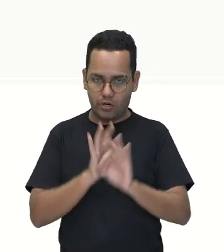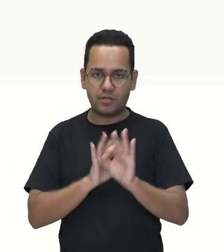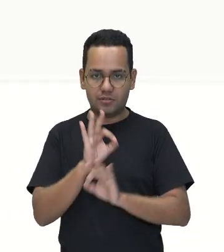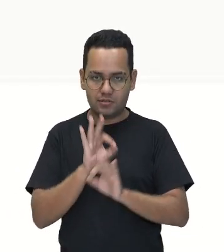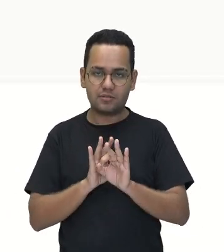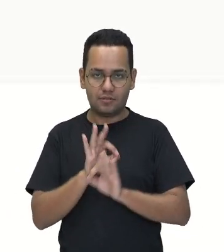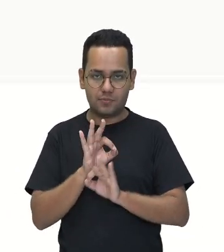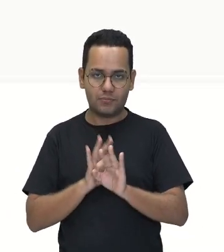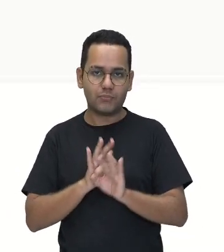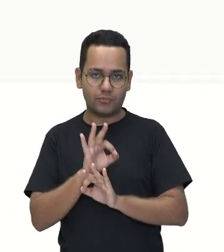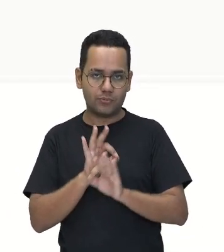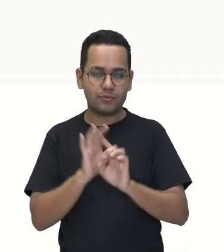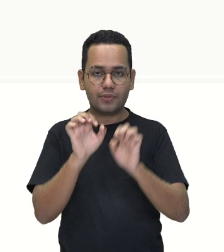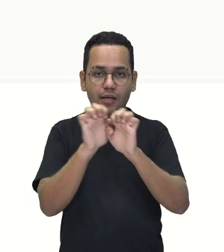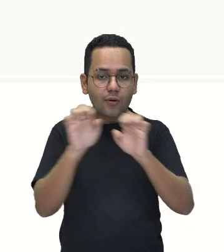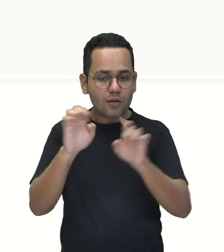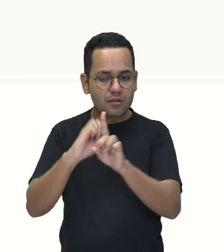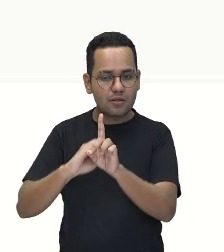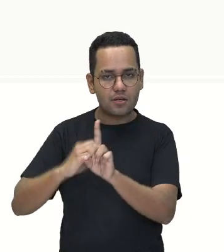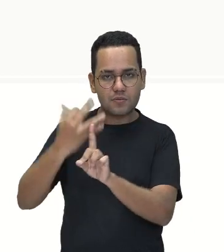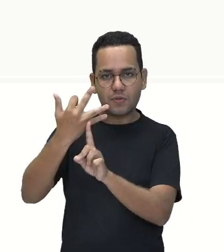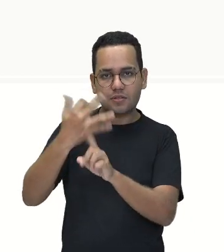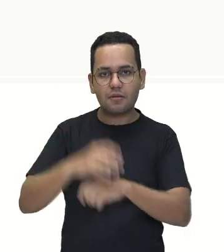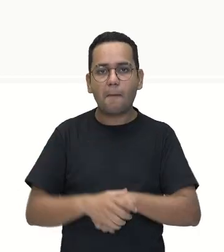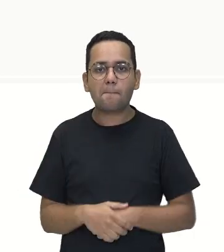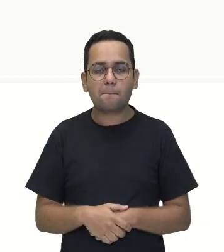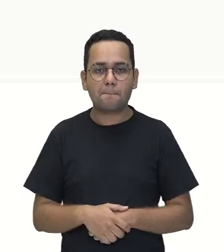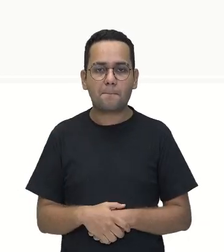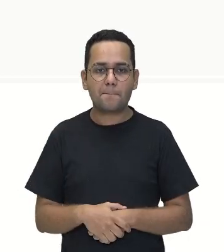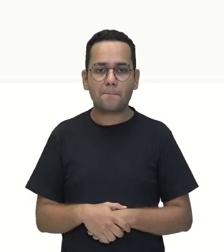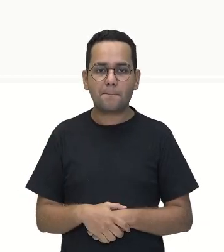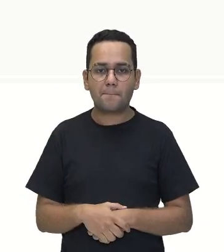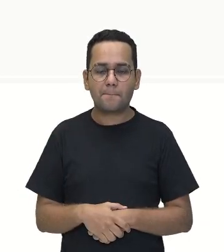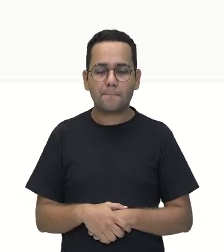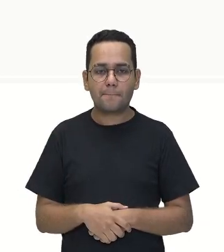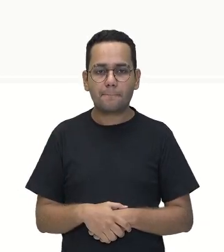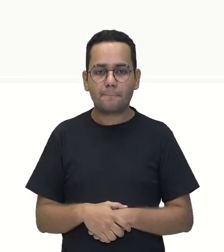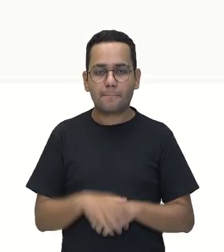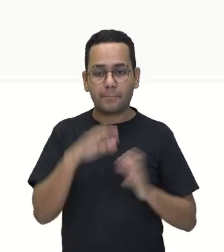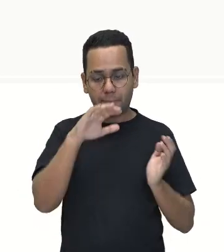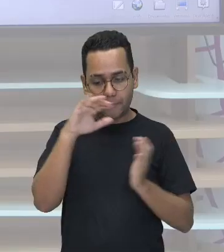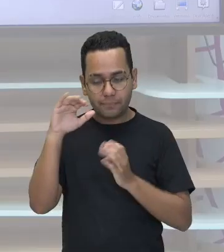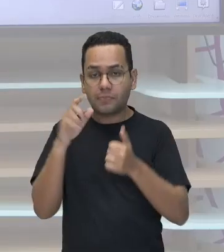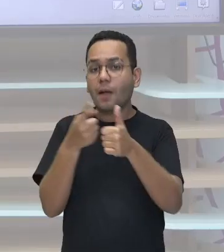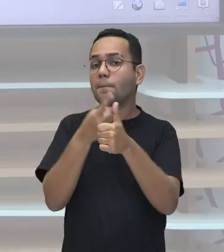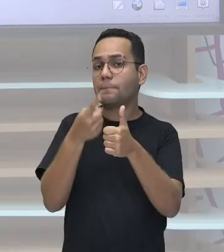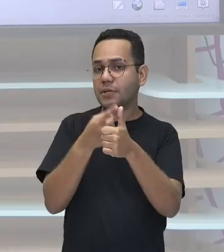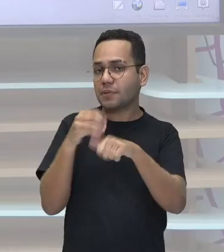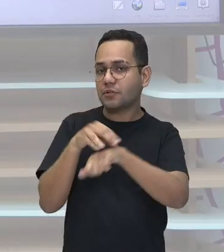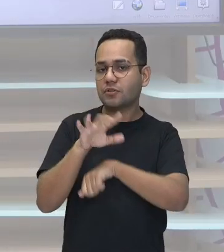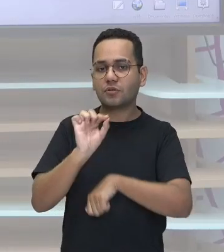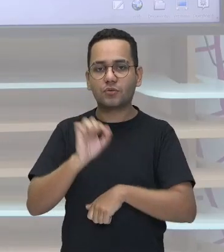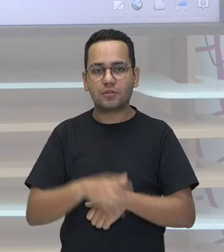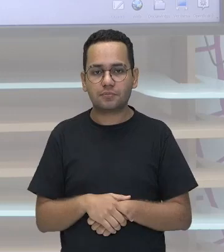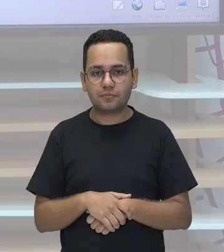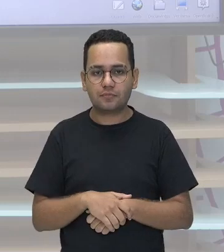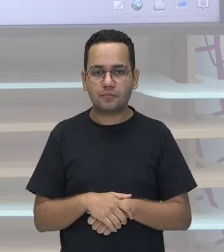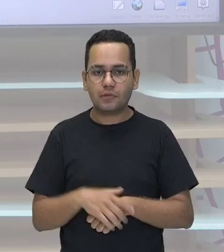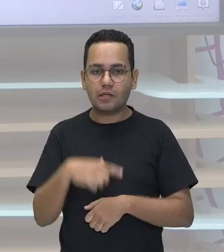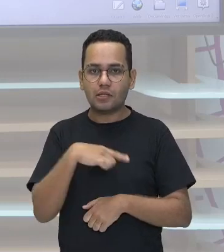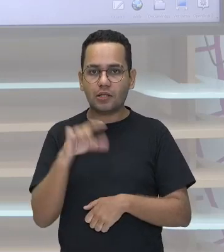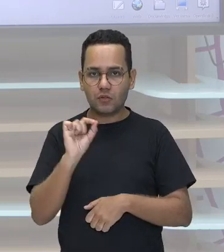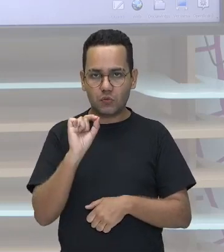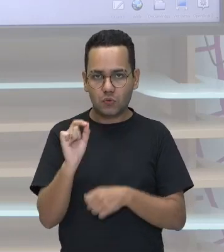equação exponencial tá primeiro você iguala as